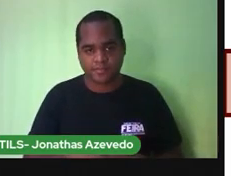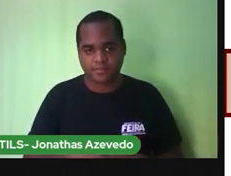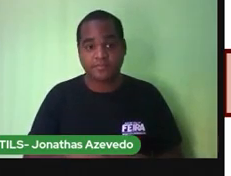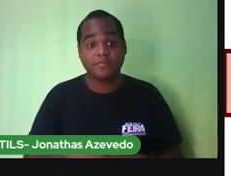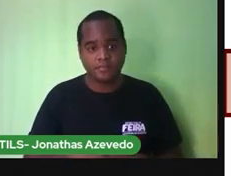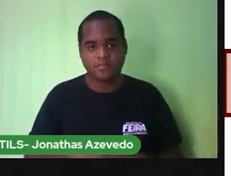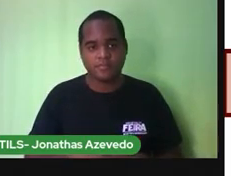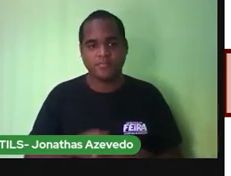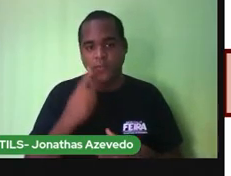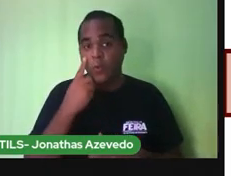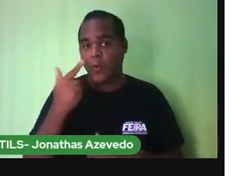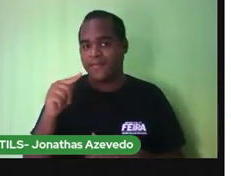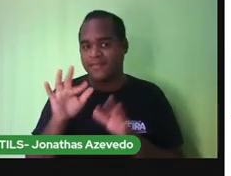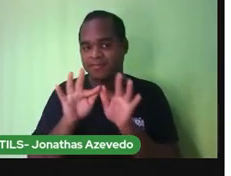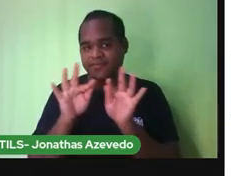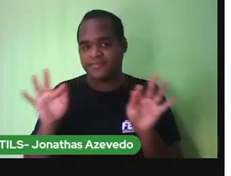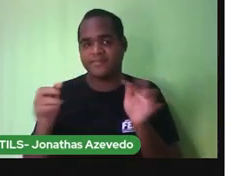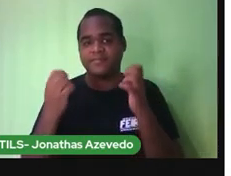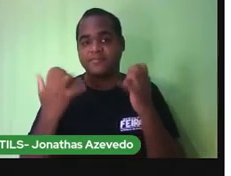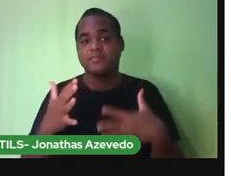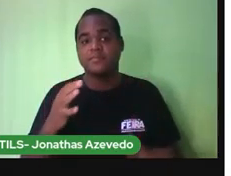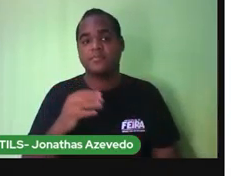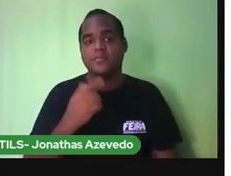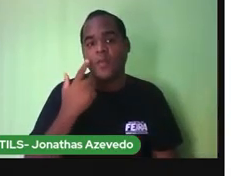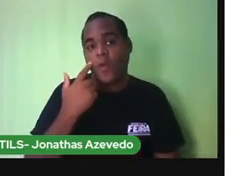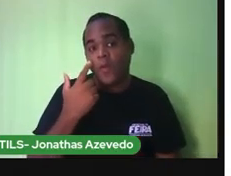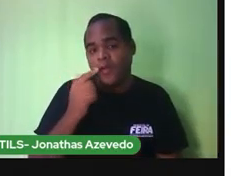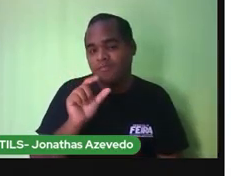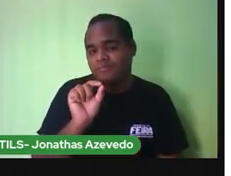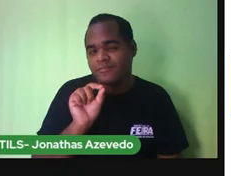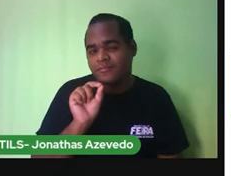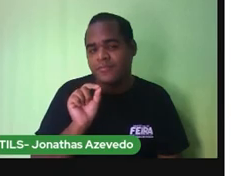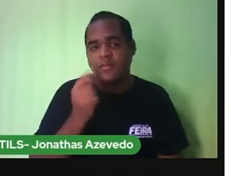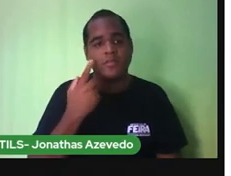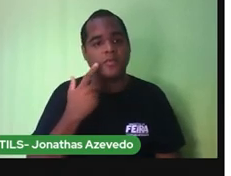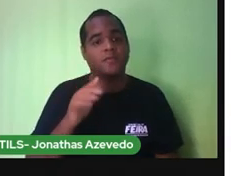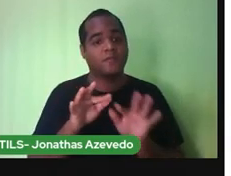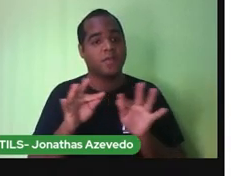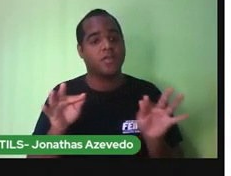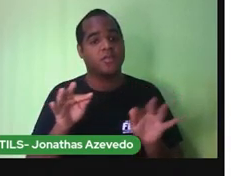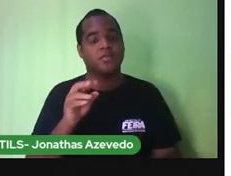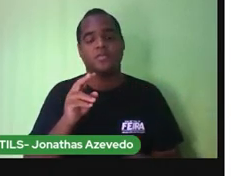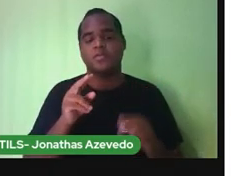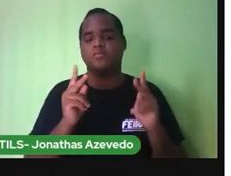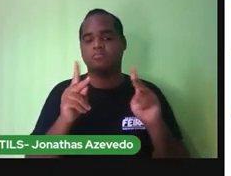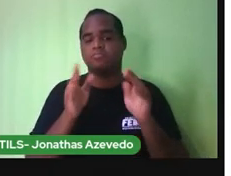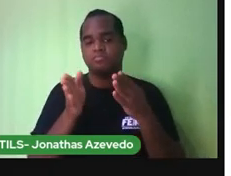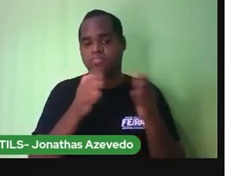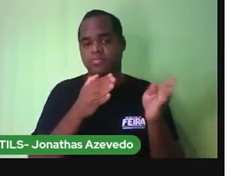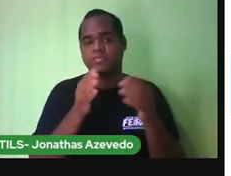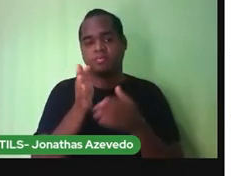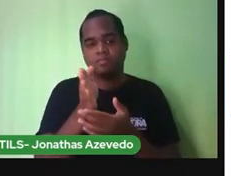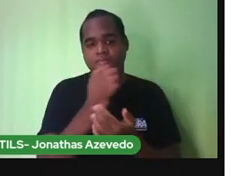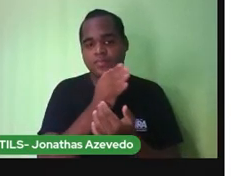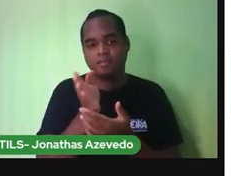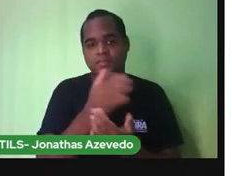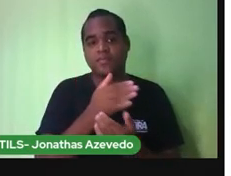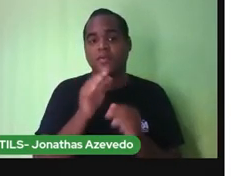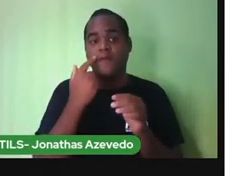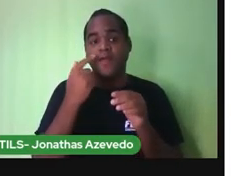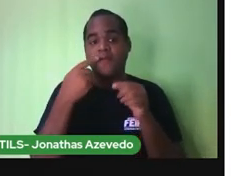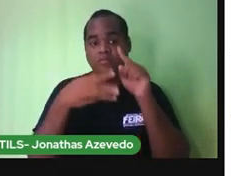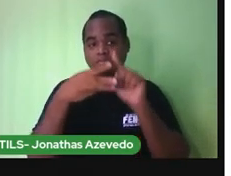fugiu do Ratinho a hora só e sempre com espaço pode olhar as três